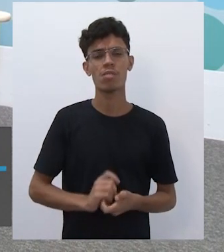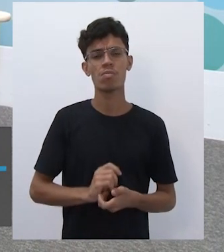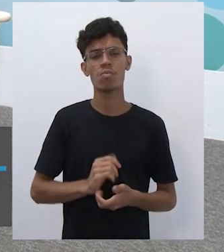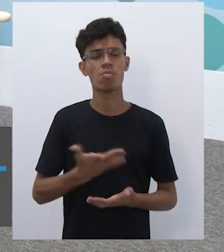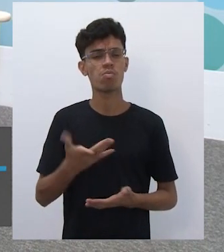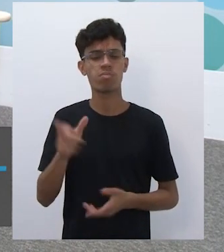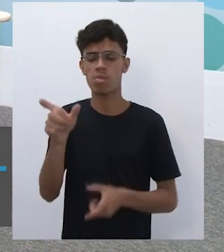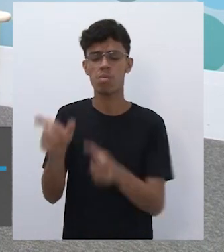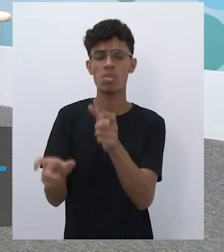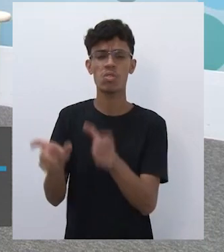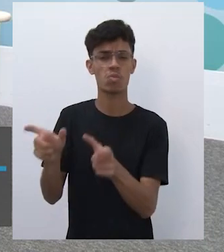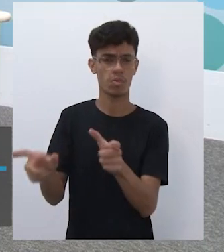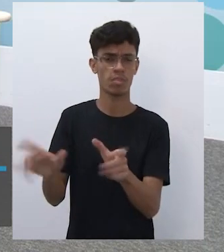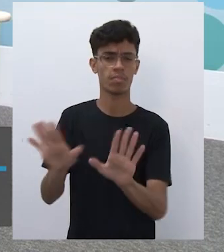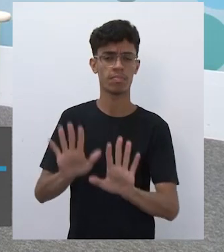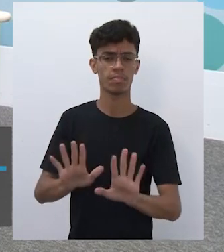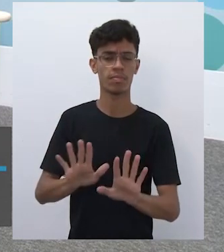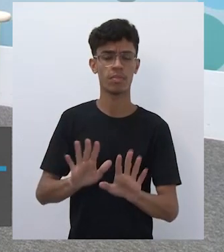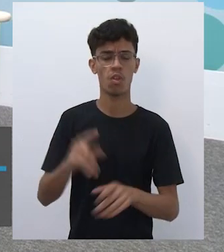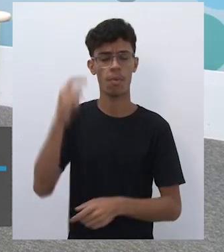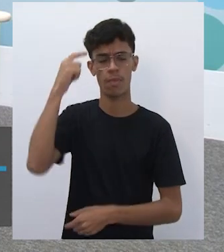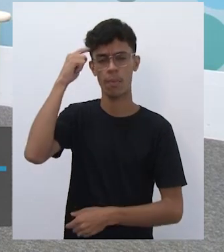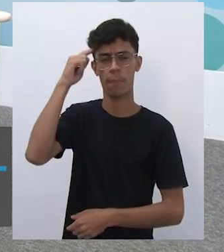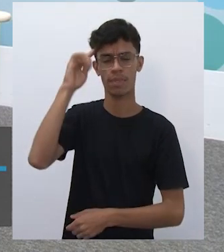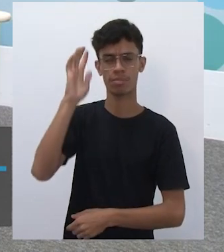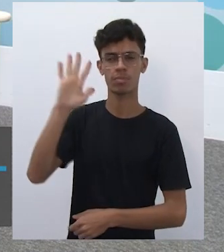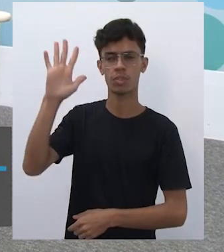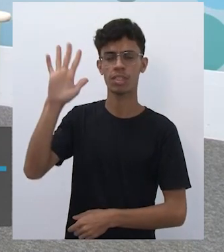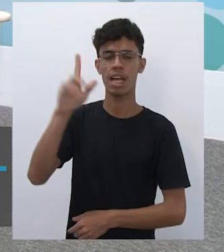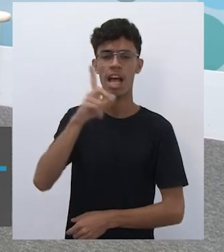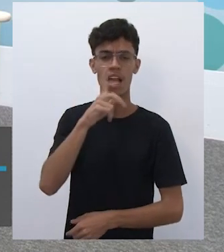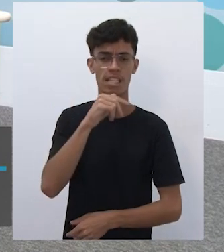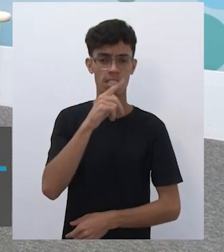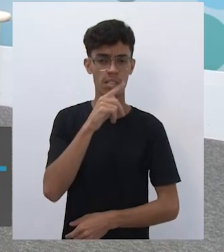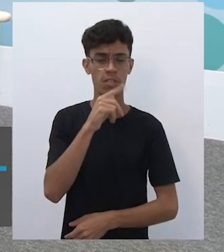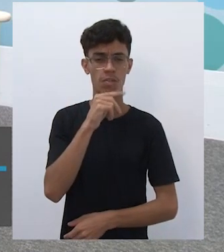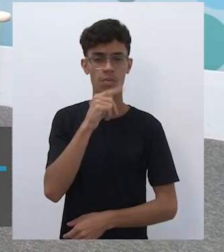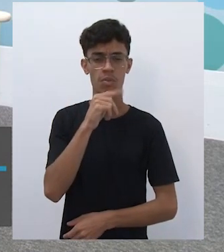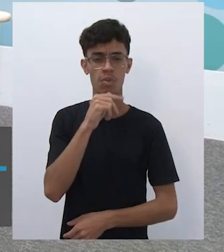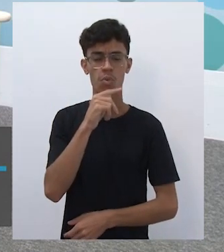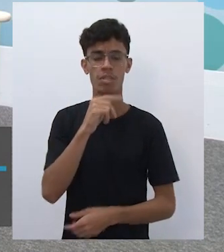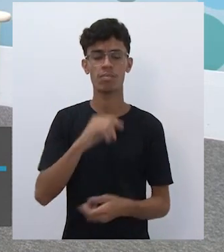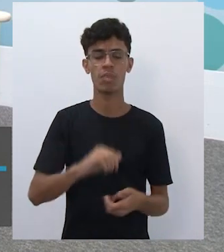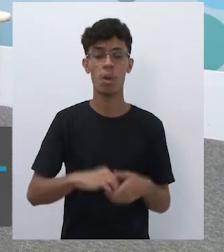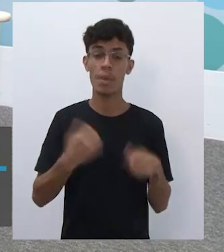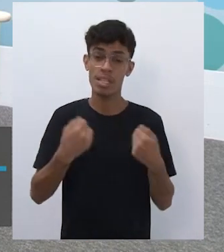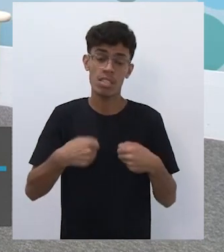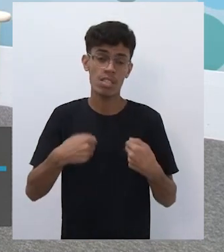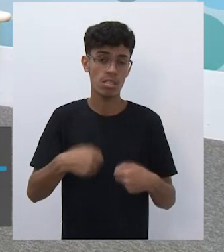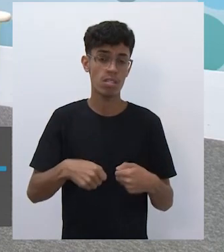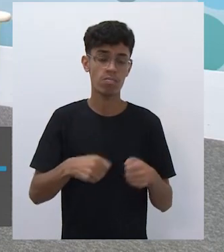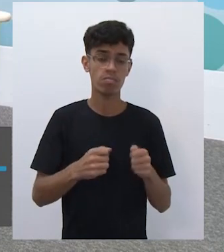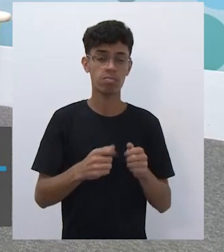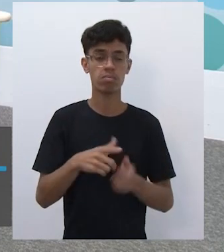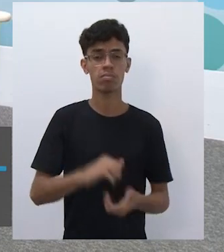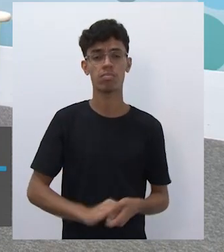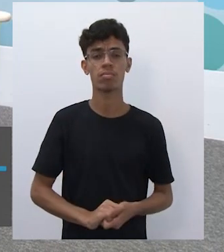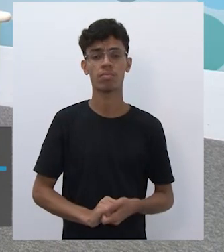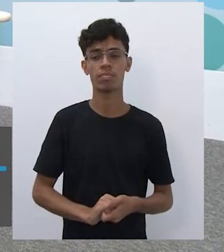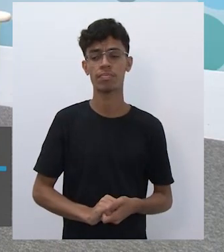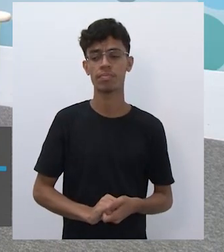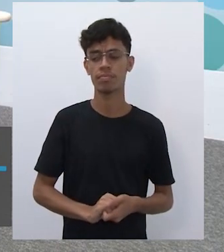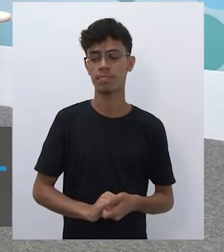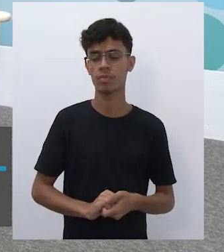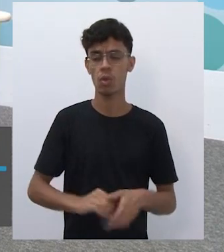de repente... vamos pensar na questão da água. Vai precisar de uma ligação ali